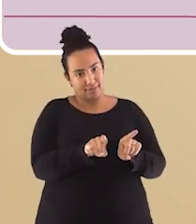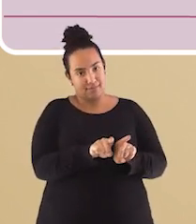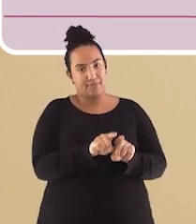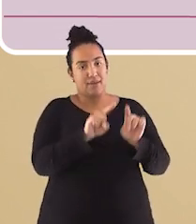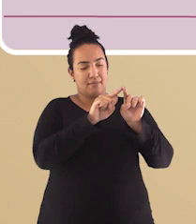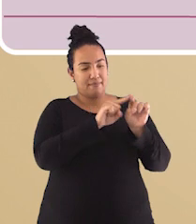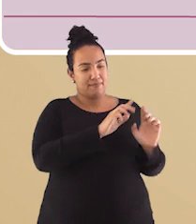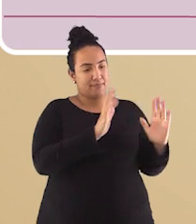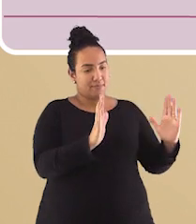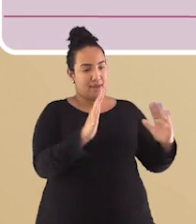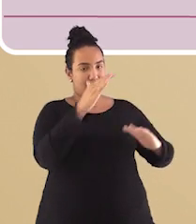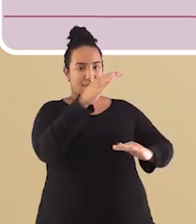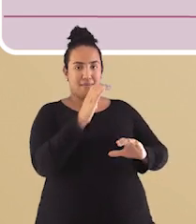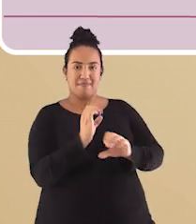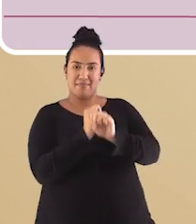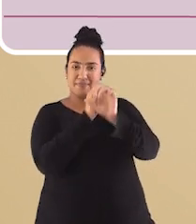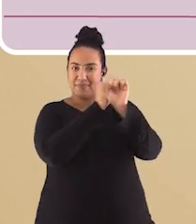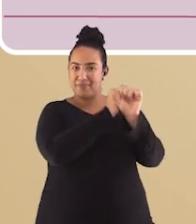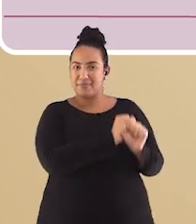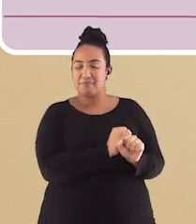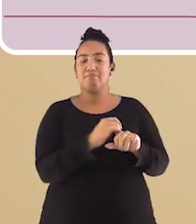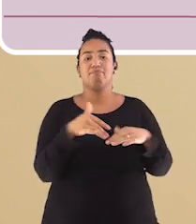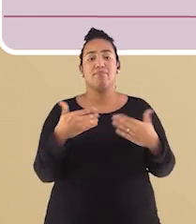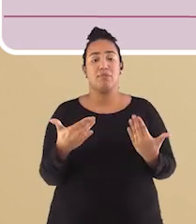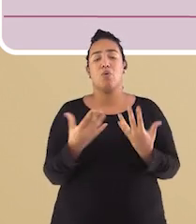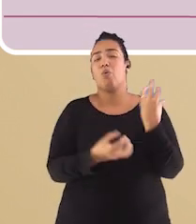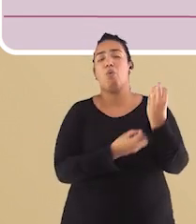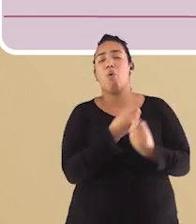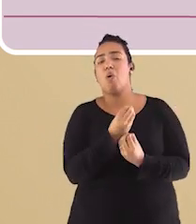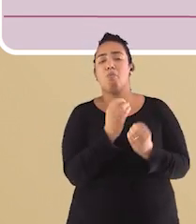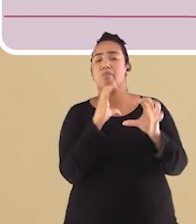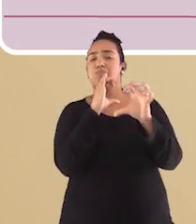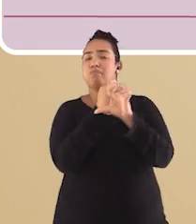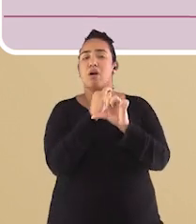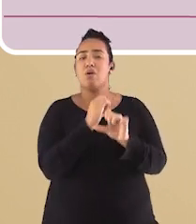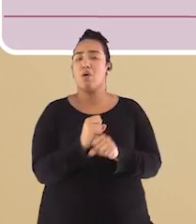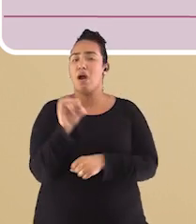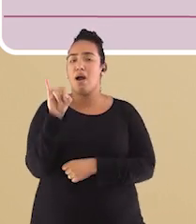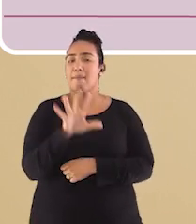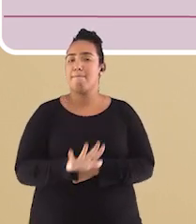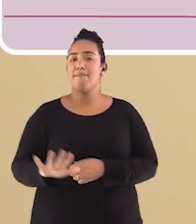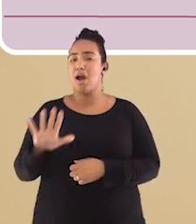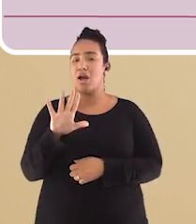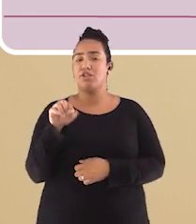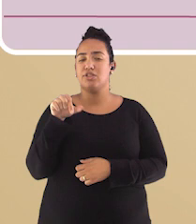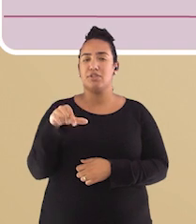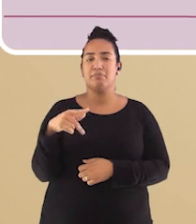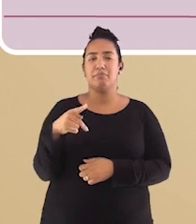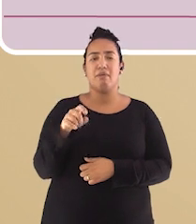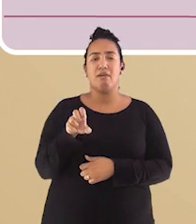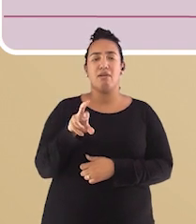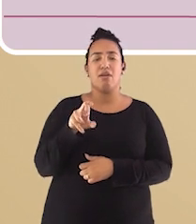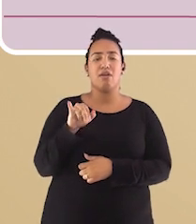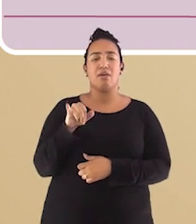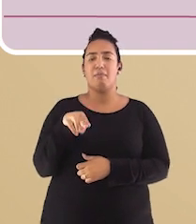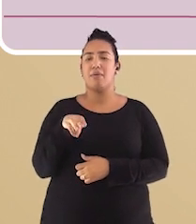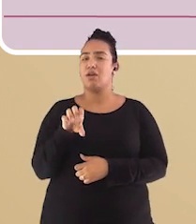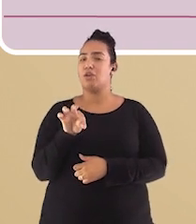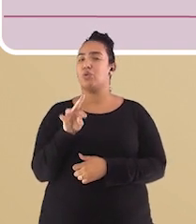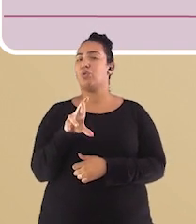assim para podemos calcular o perímetro da nossa figura de uma figura nós precisamos